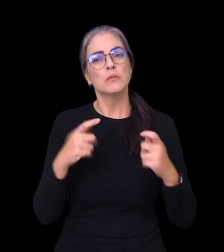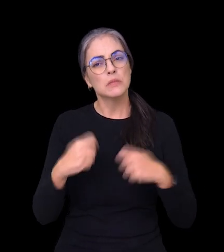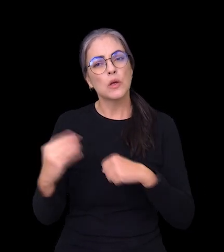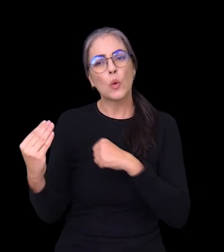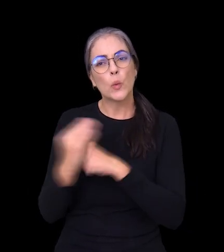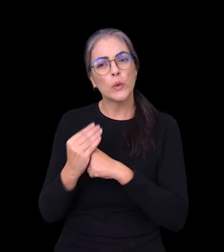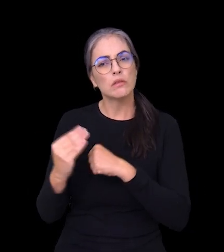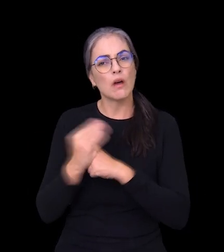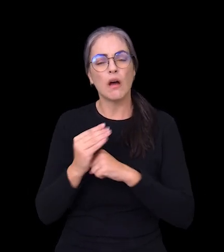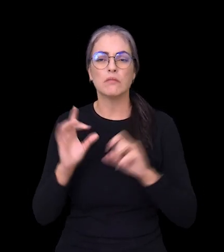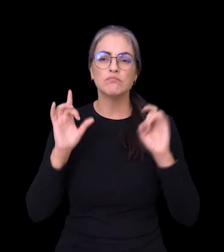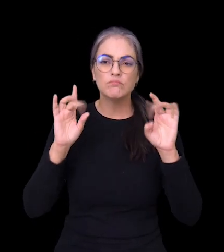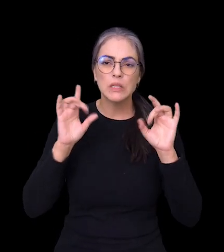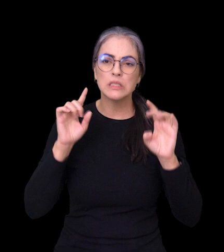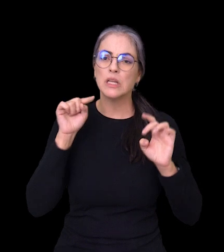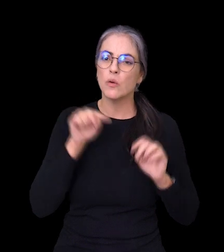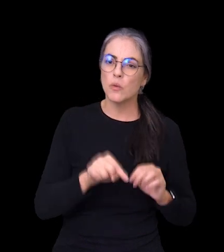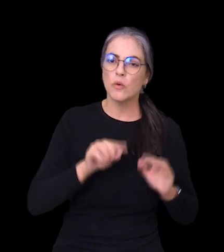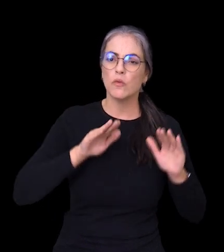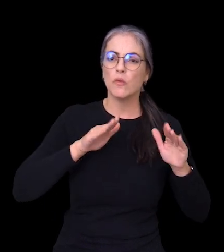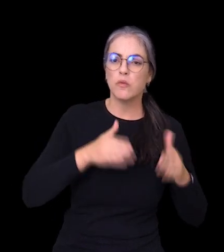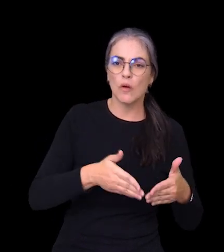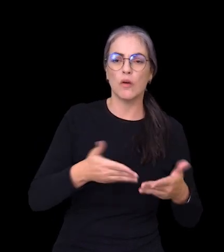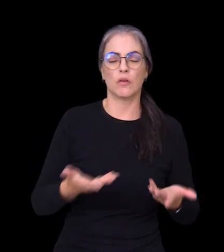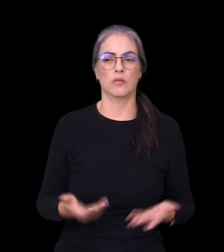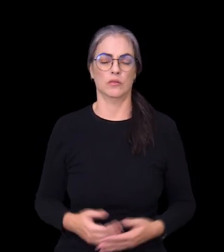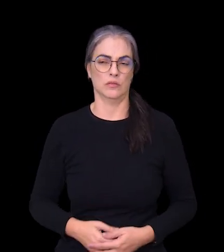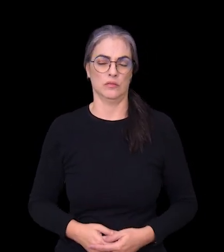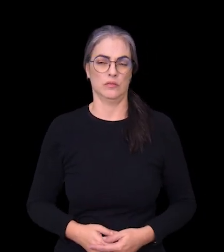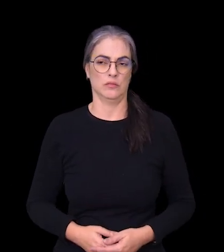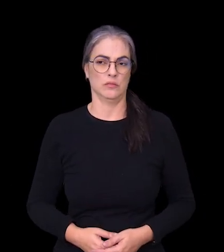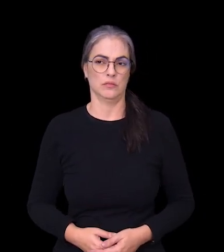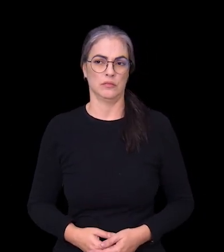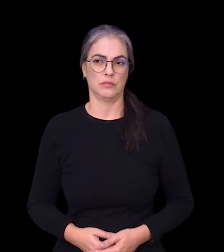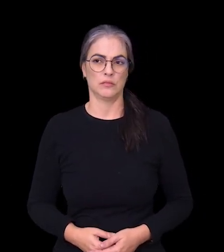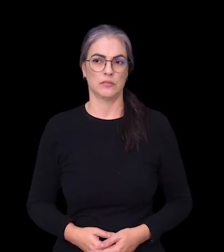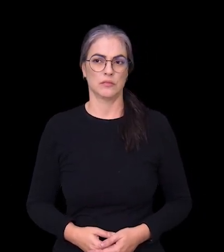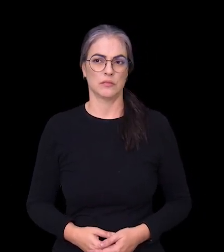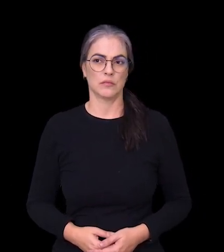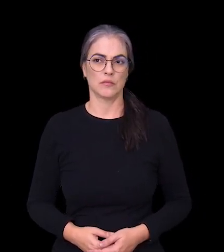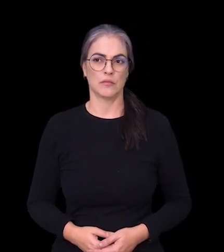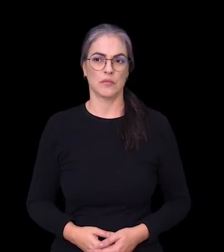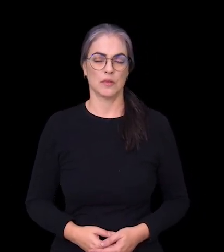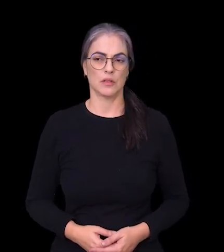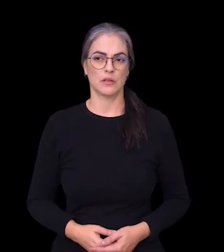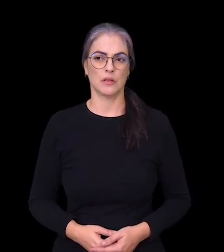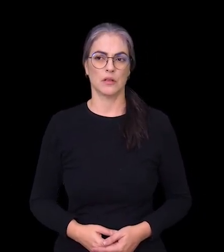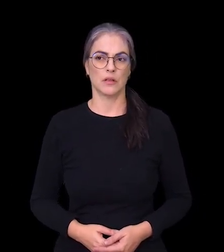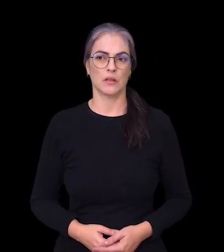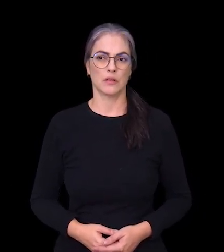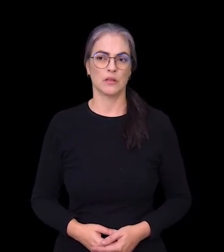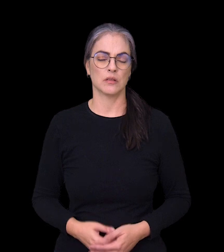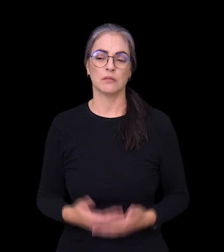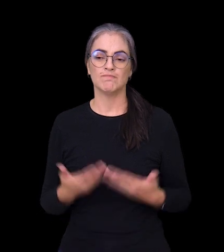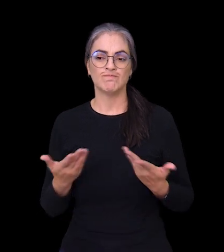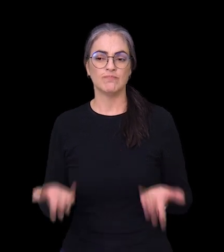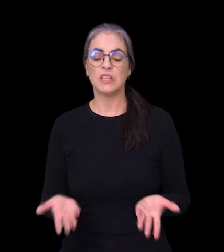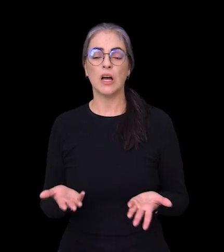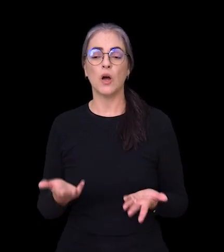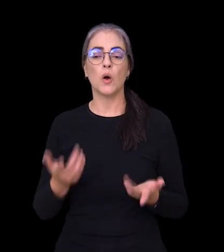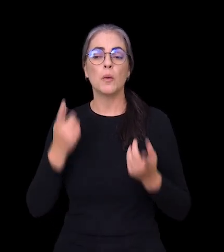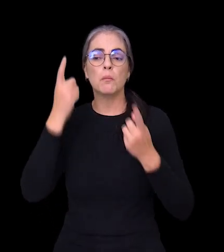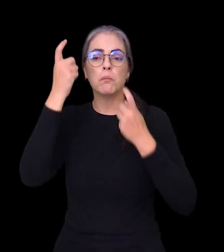isso também é importante para a gente tirar esse estigma da gravidez sobre as meninas, sobre